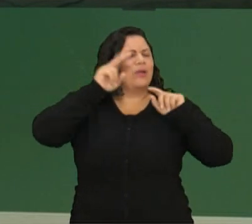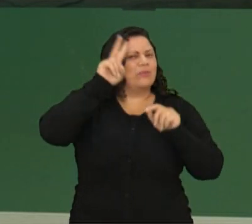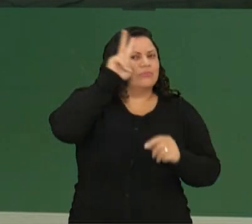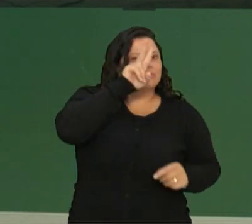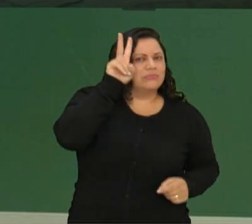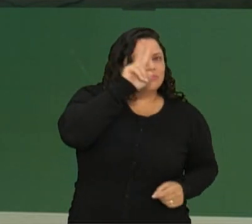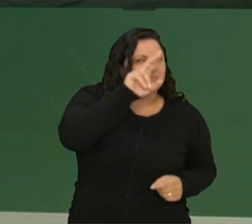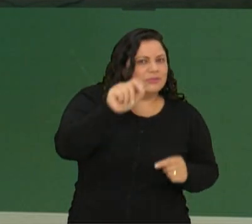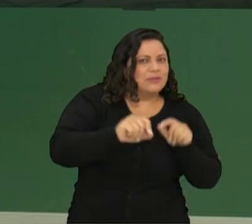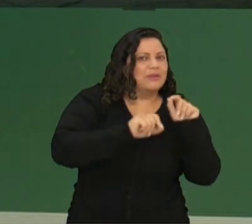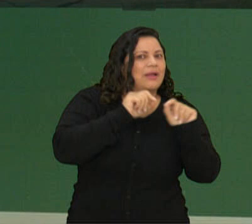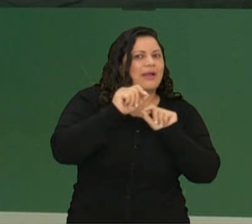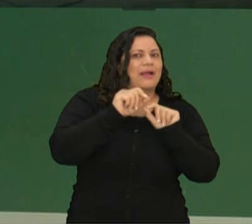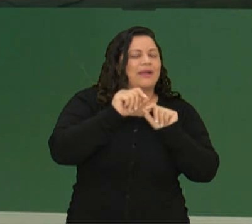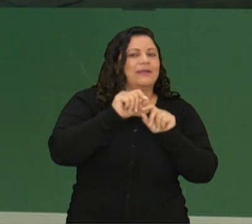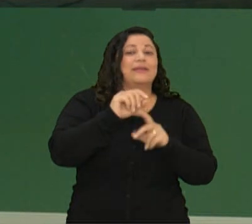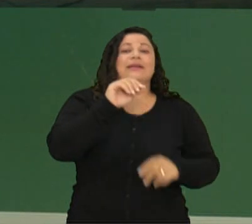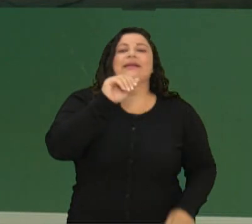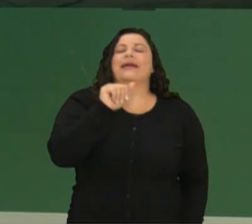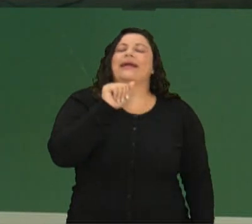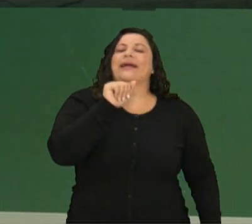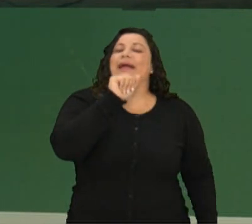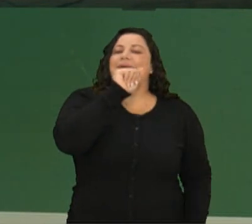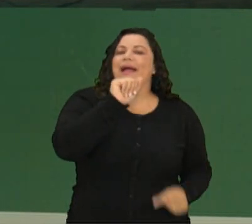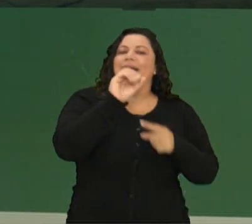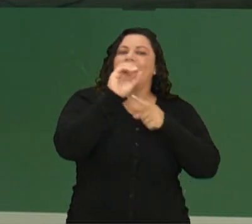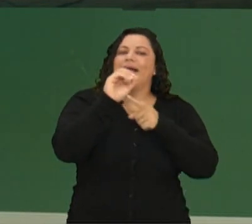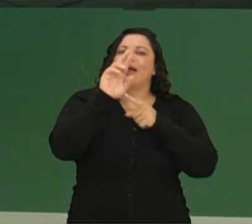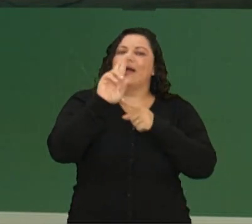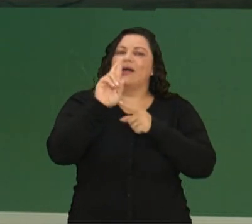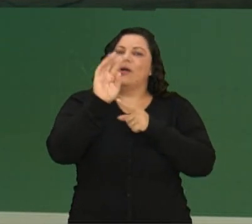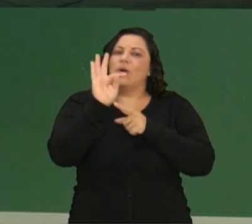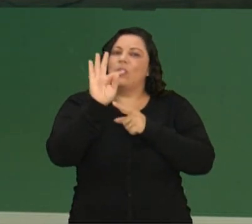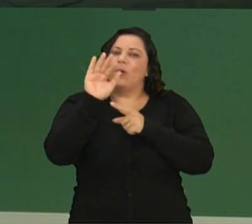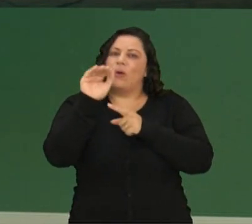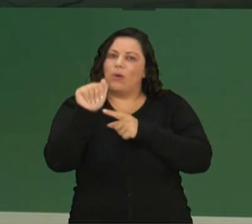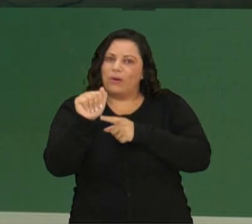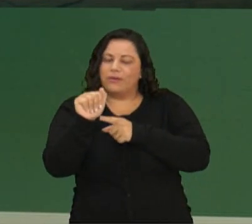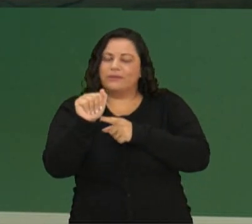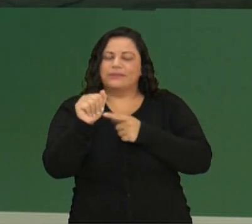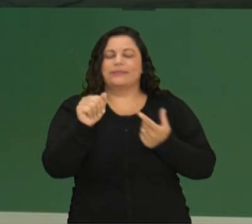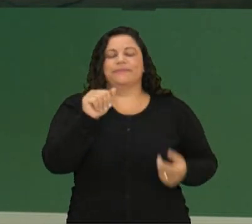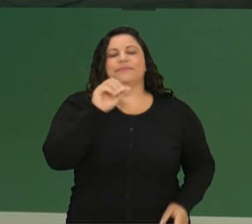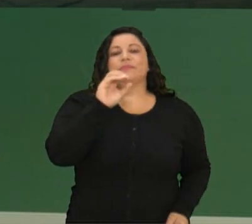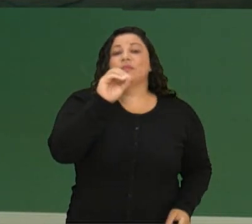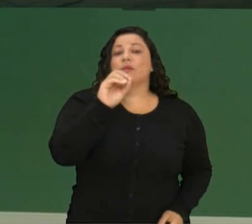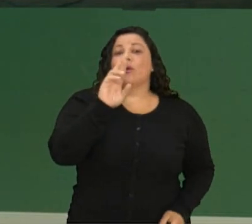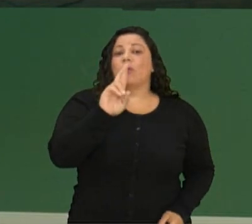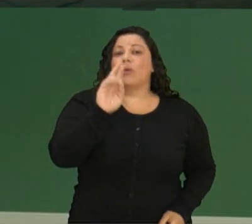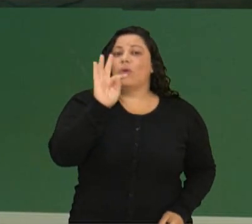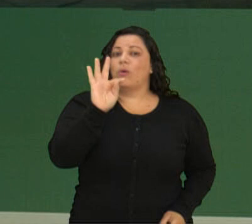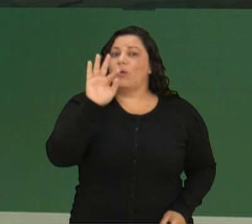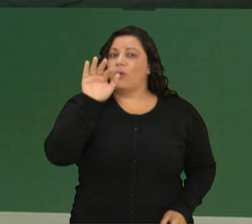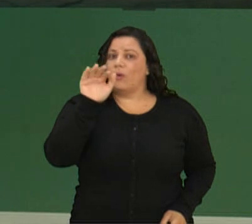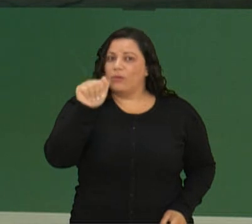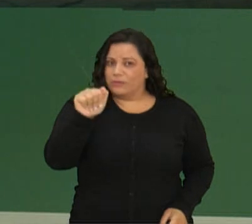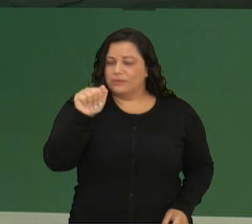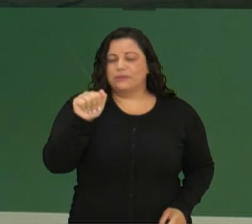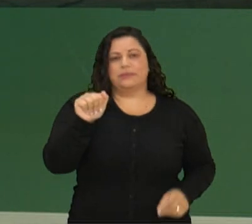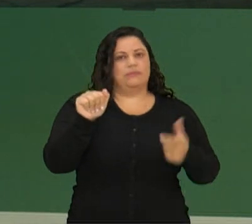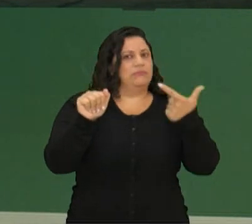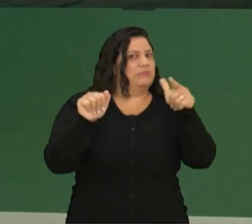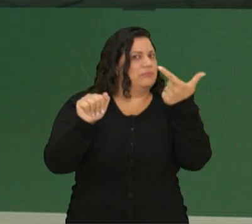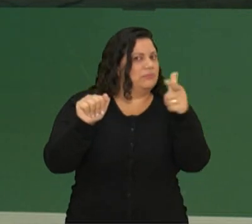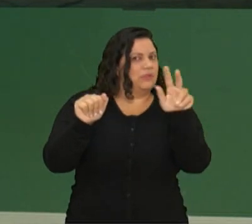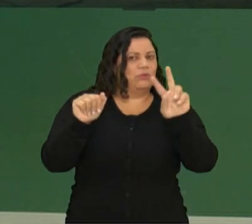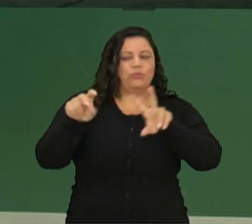lembrar? É a artéria aorta, certo? Então a gente escreve aí, né? Aorta é uma palavra só, tá? Não tem H,